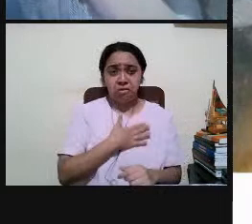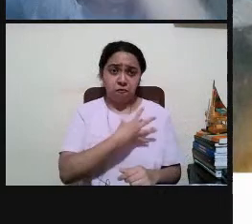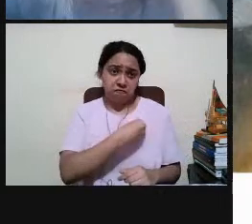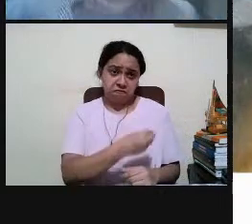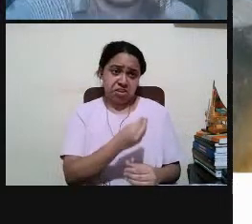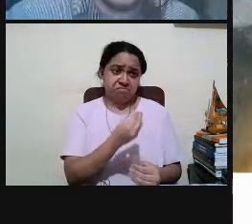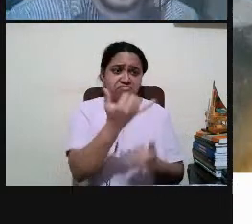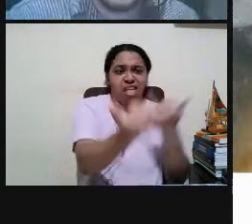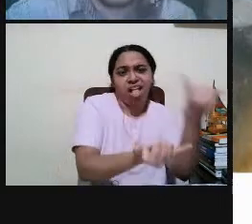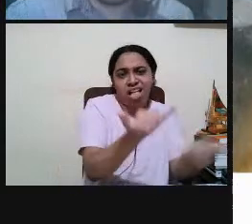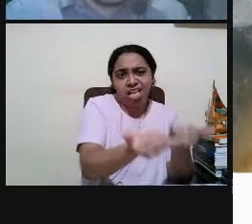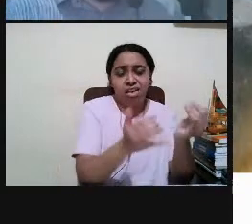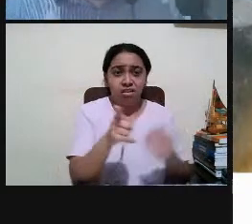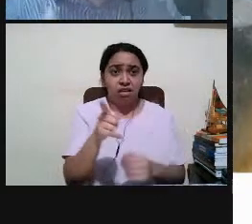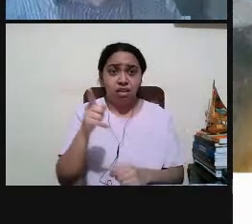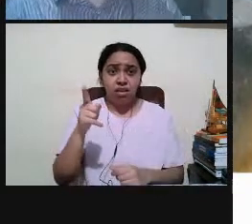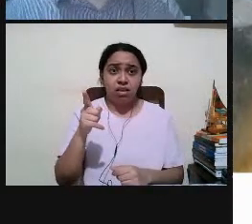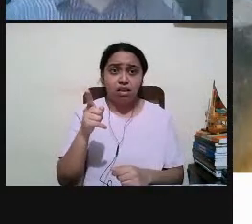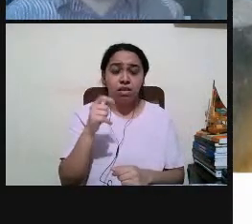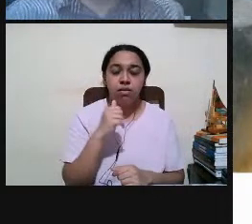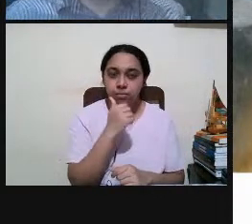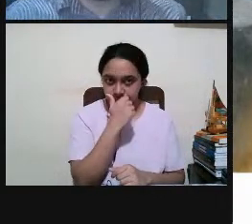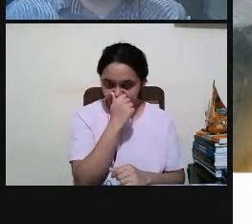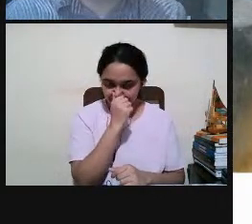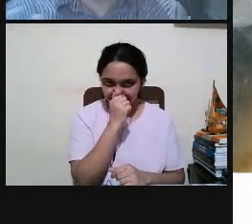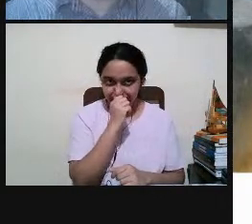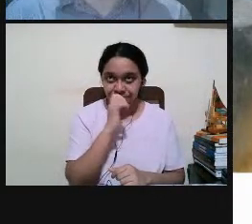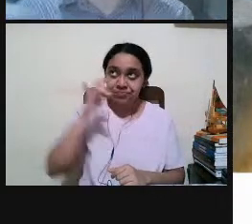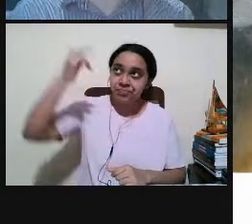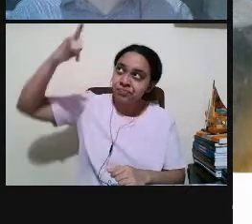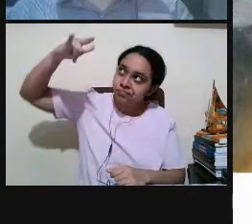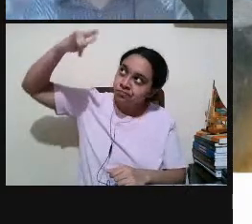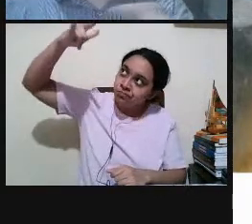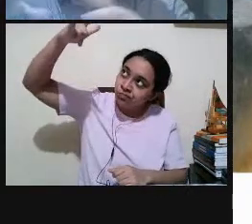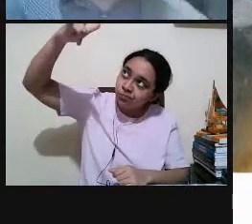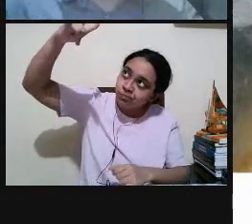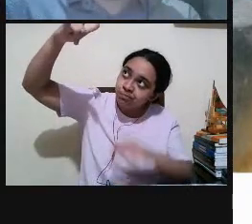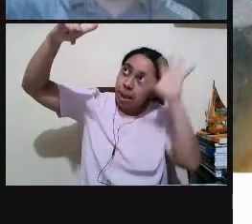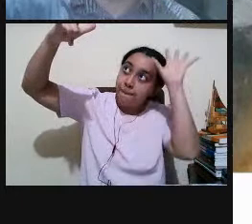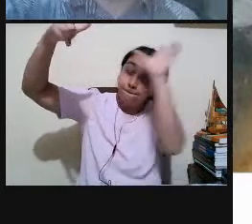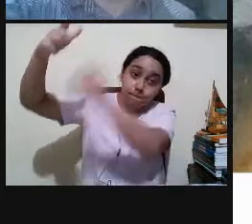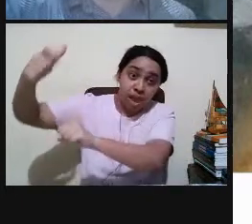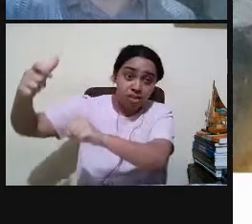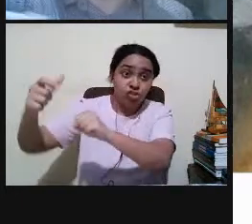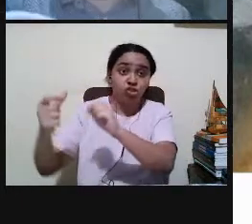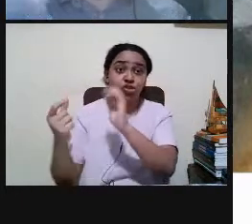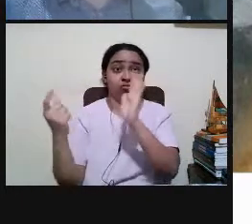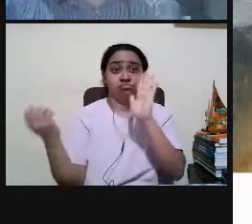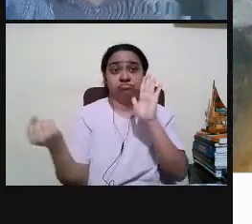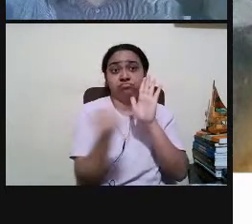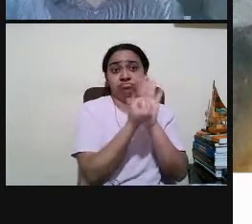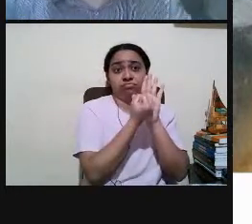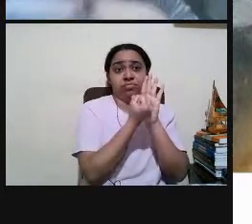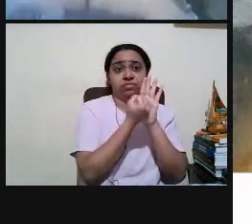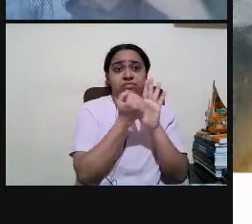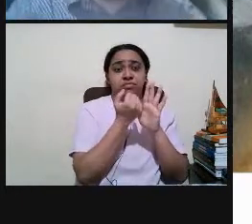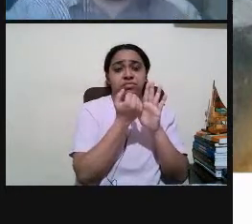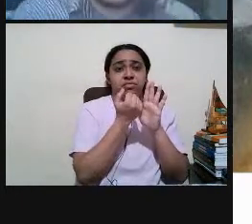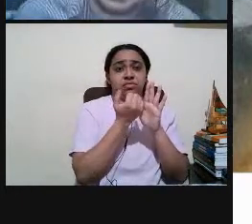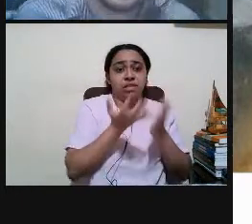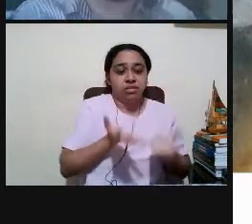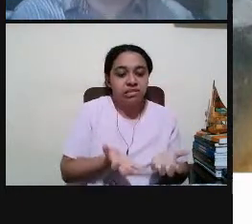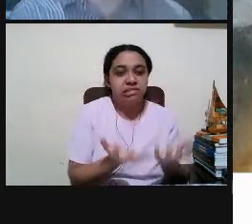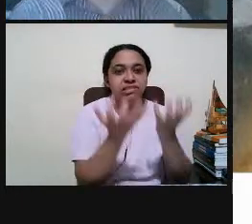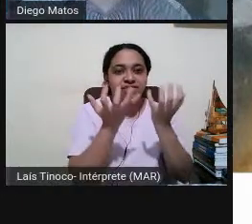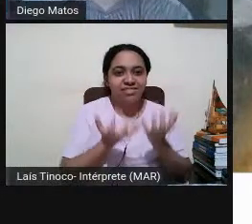para pegar esse Drone retirar a placa dele para utilizar no trator para automatizar produção dele e a